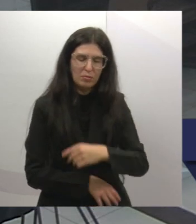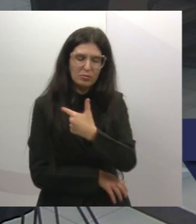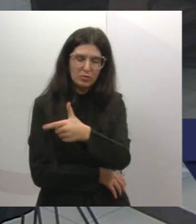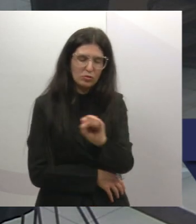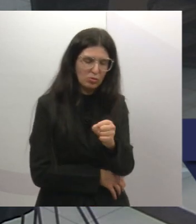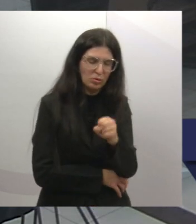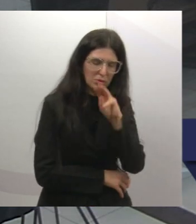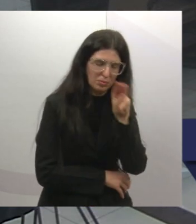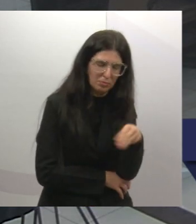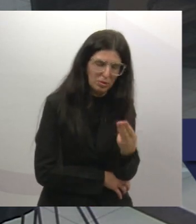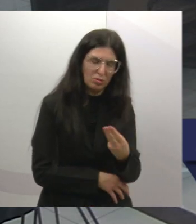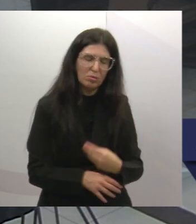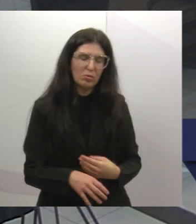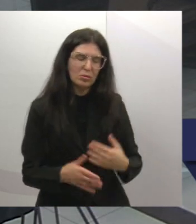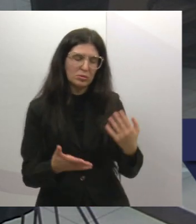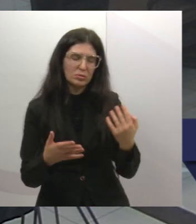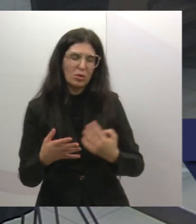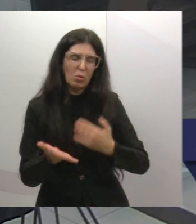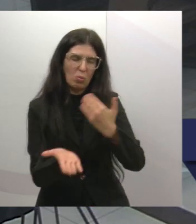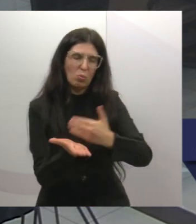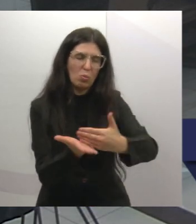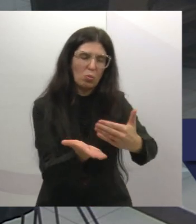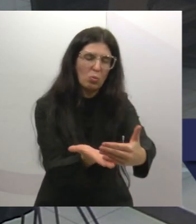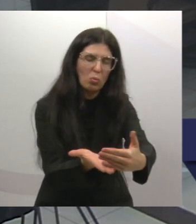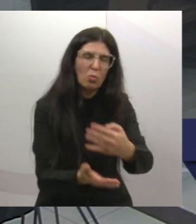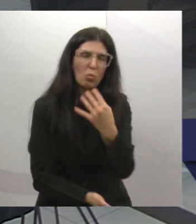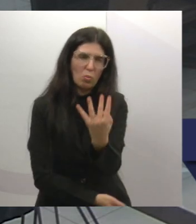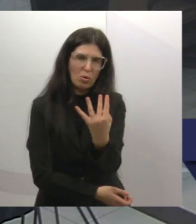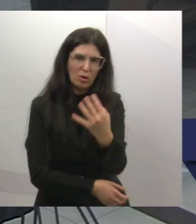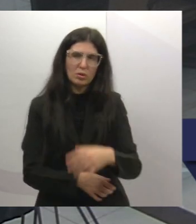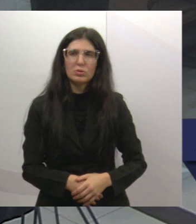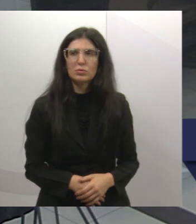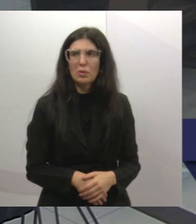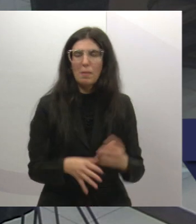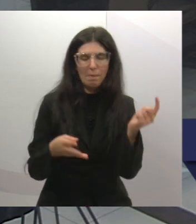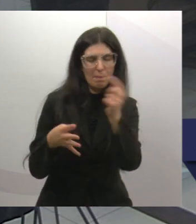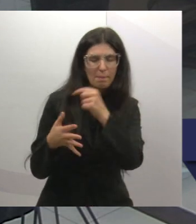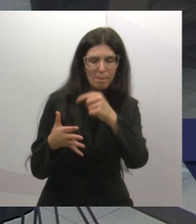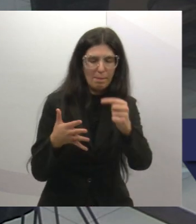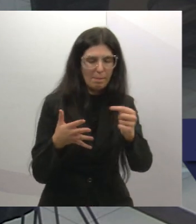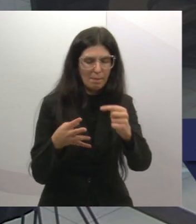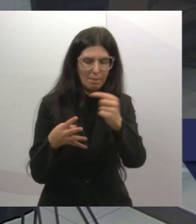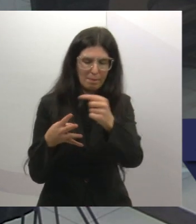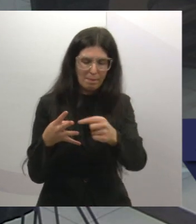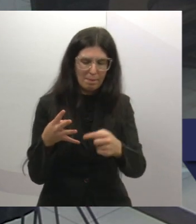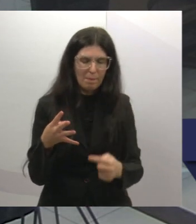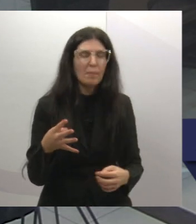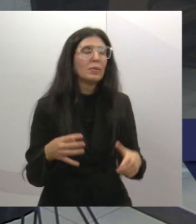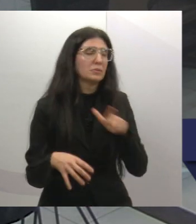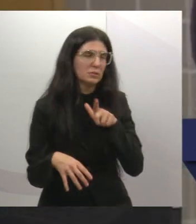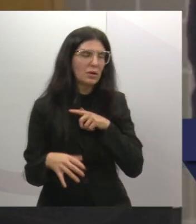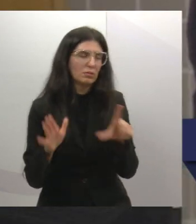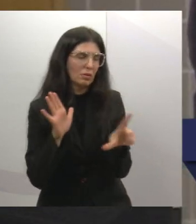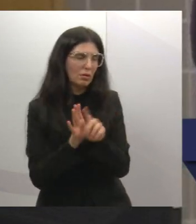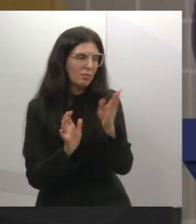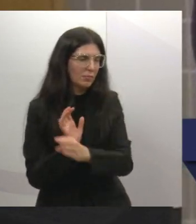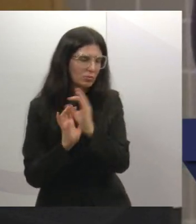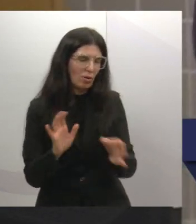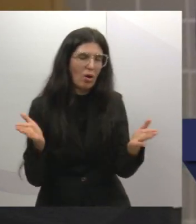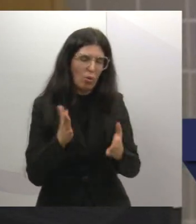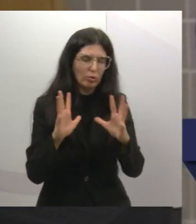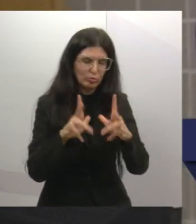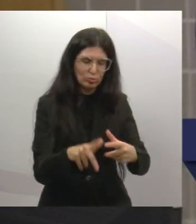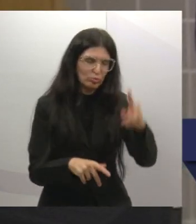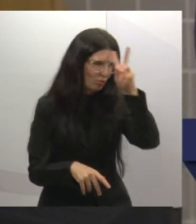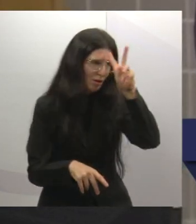feitos em 4 parcelas, onde ele coloca o que tem que ser aplicado. Tem na lei certinho os percentuais, que eu não tenho tudo aqui na cabeça agora, que